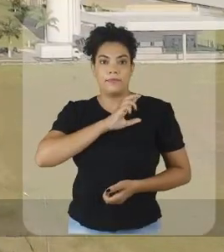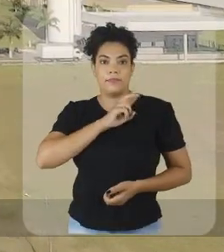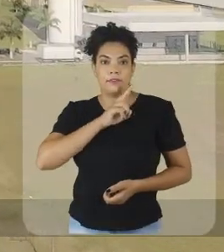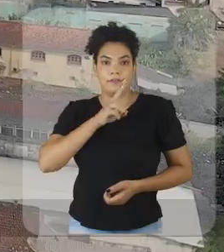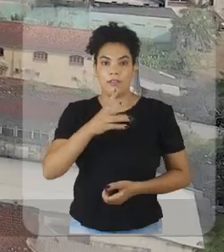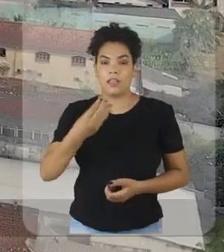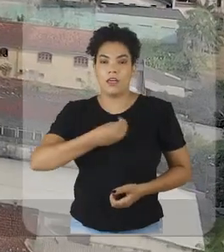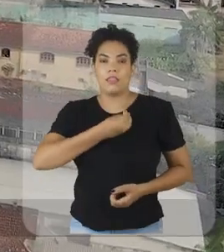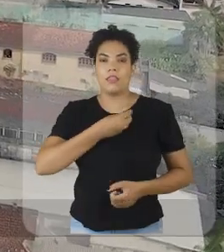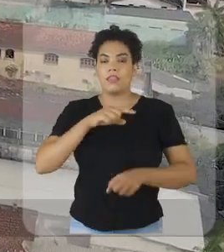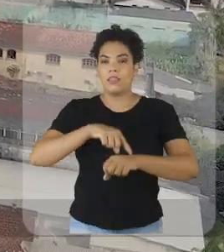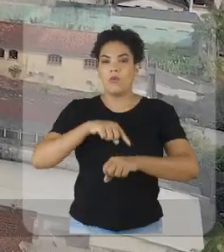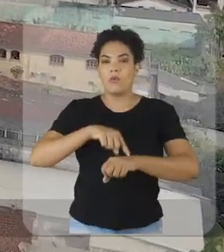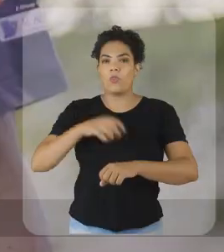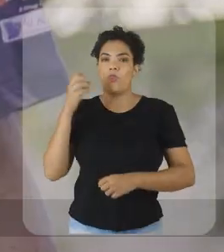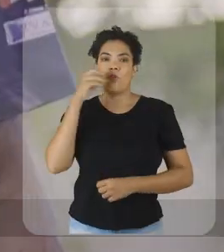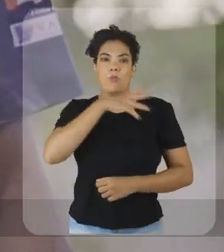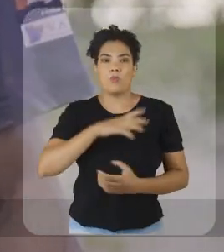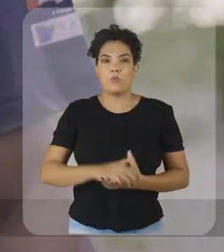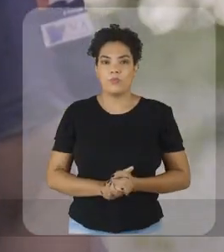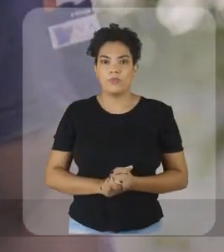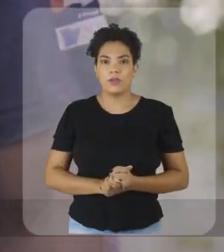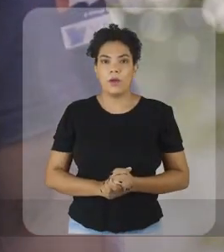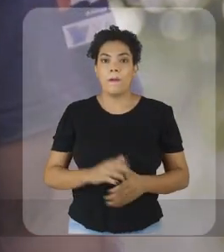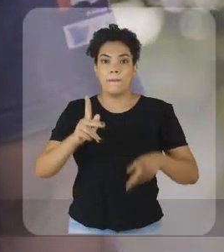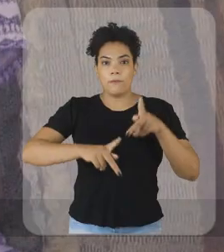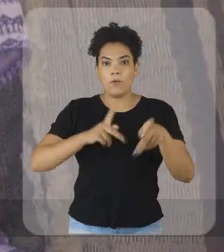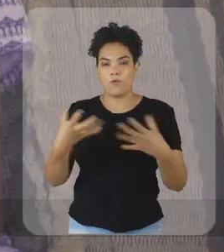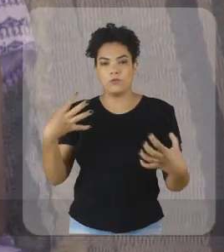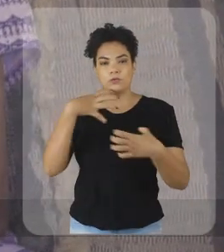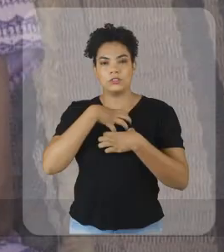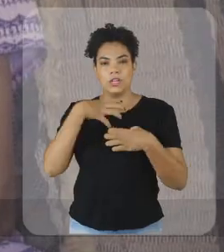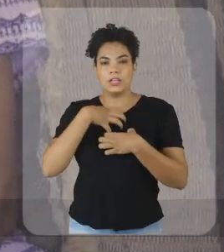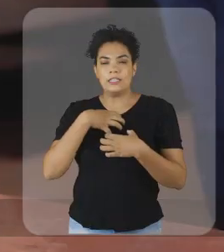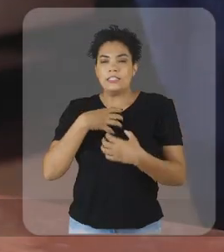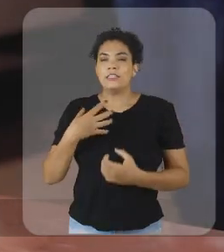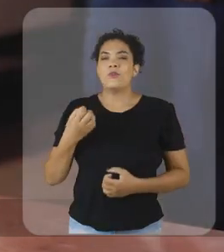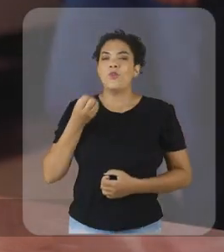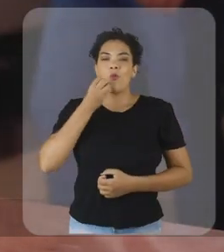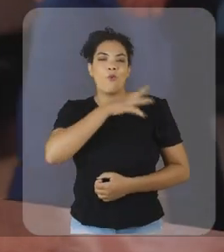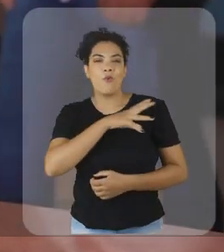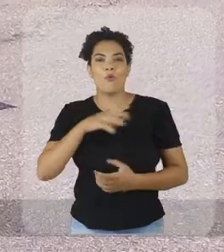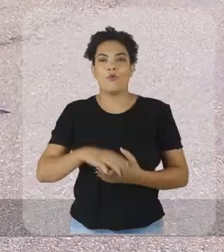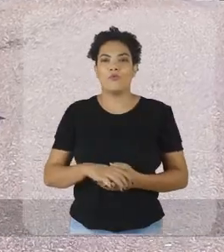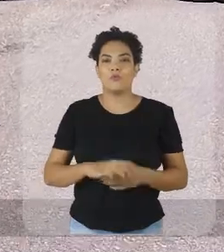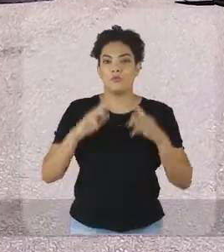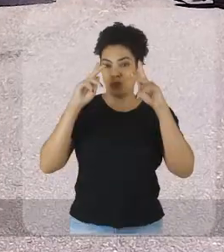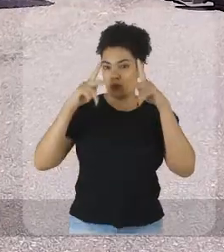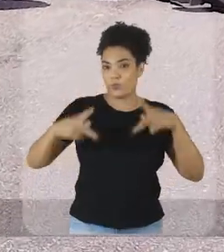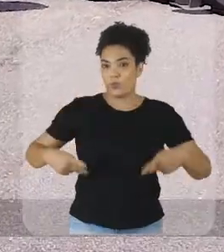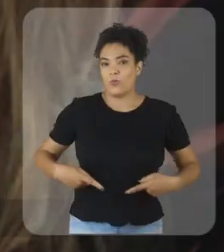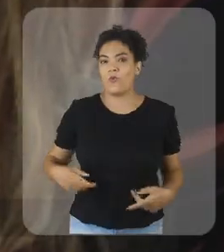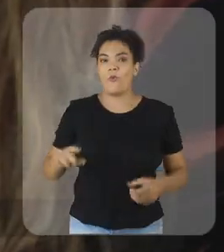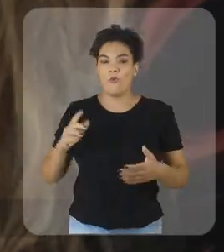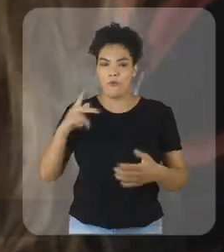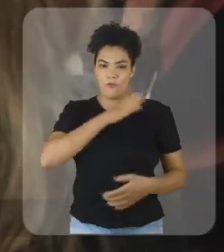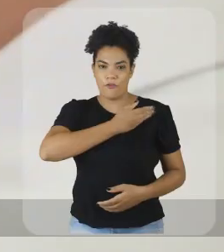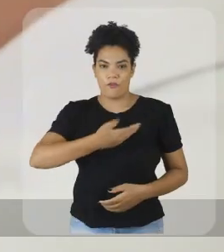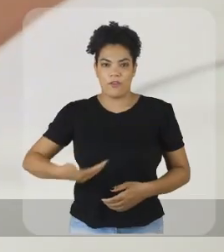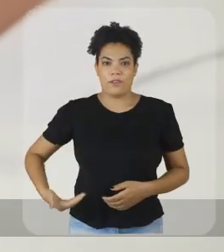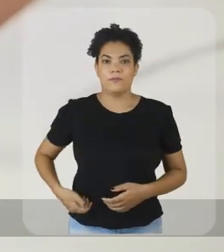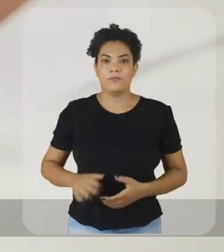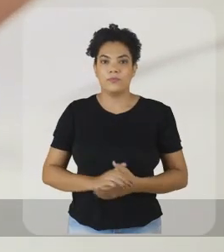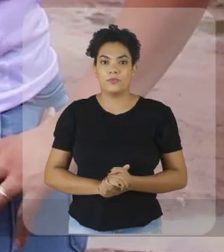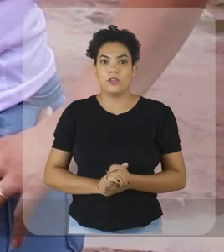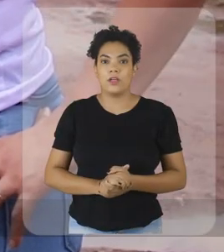Benevides vive um novo tempo. A população já pode sentir um novo jeito, um novo estilo de governar. A gestão